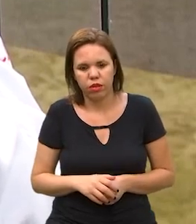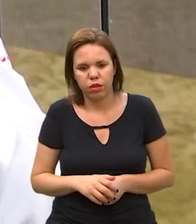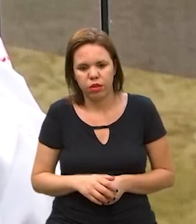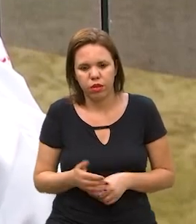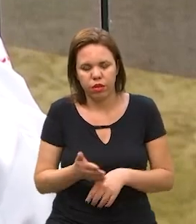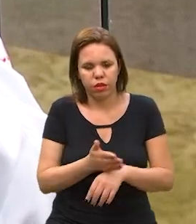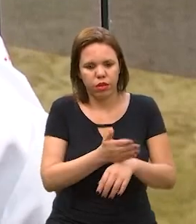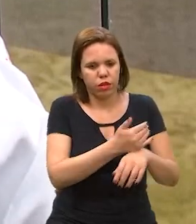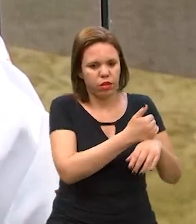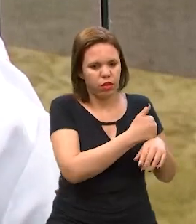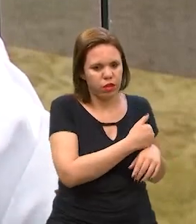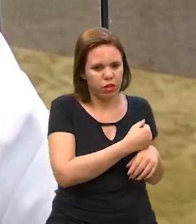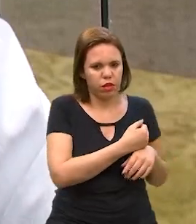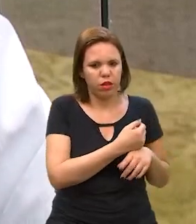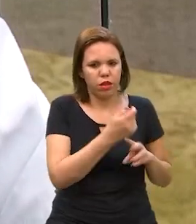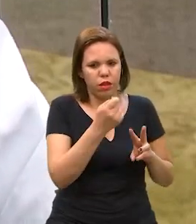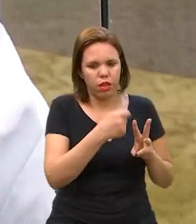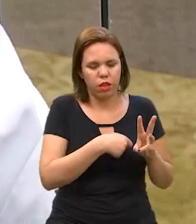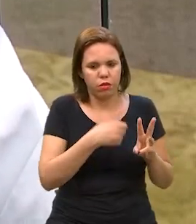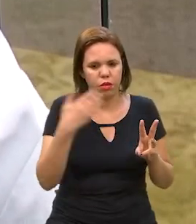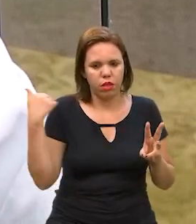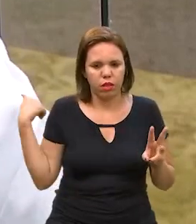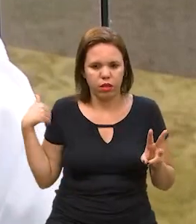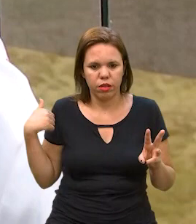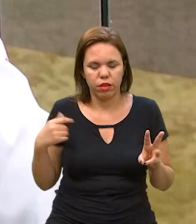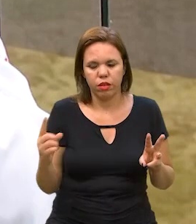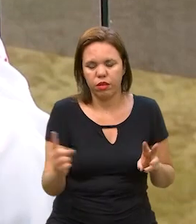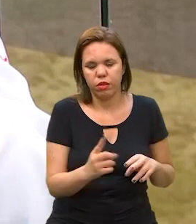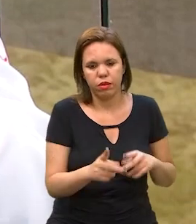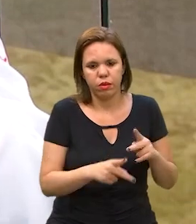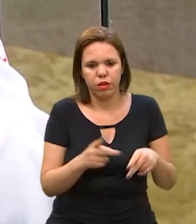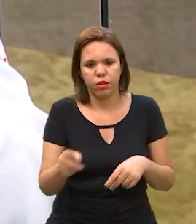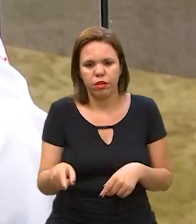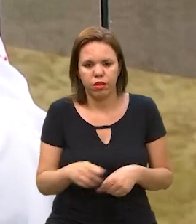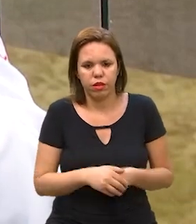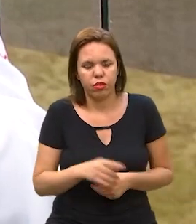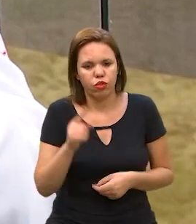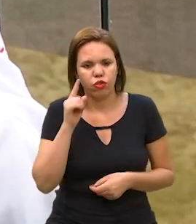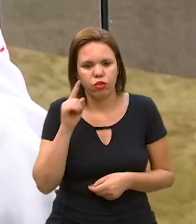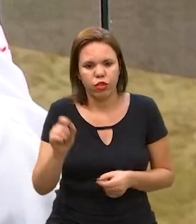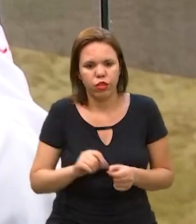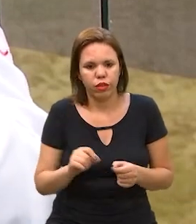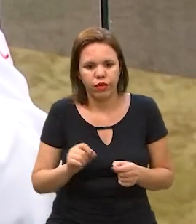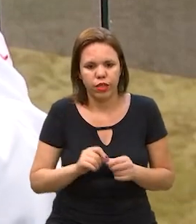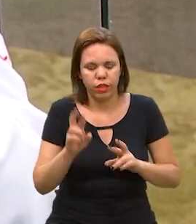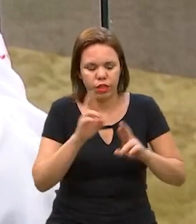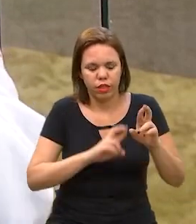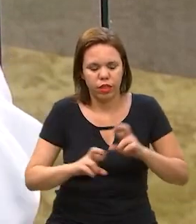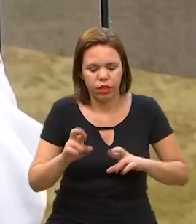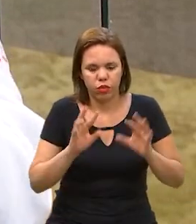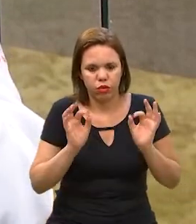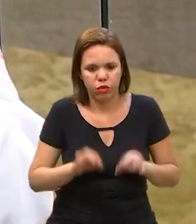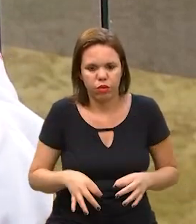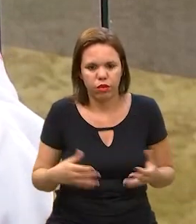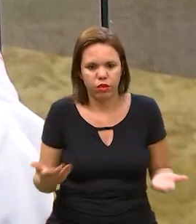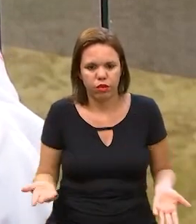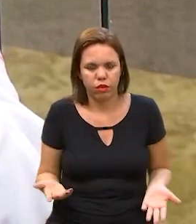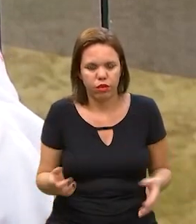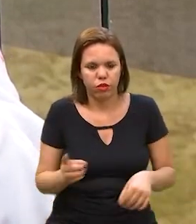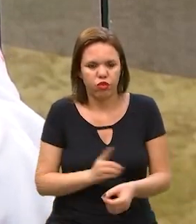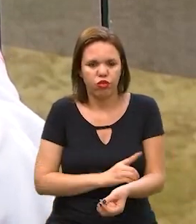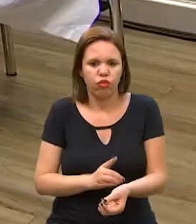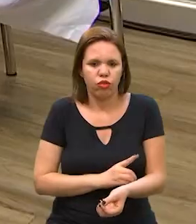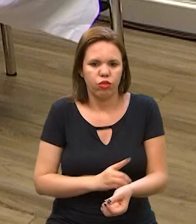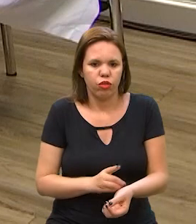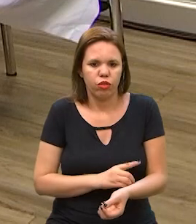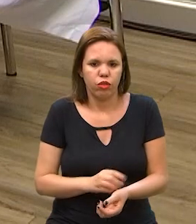no período anterior de 3 meses. Isso. Então, às vezes, o paciente, naquele dia de fazer o exame, ele faz tudo certo. O